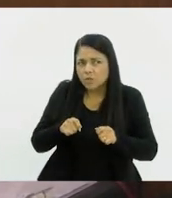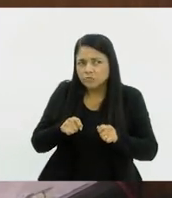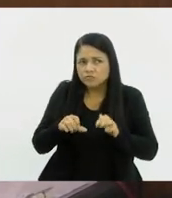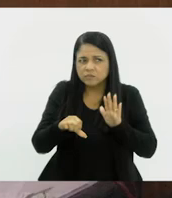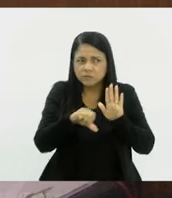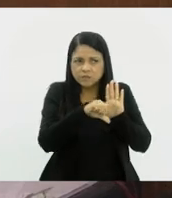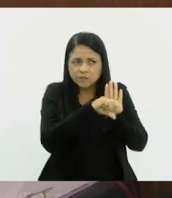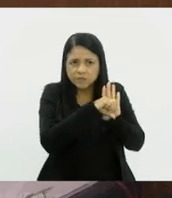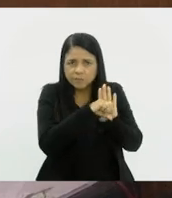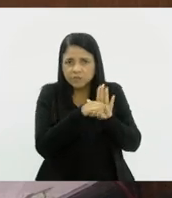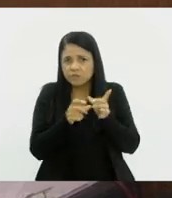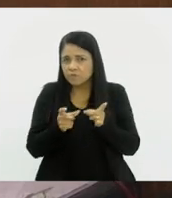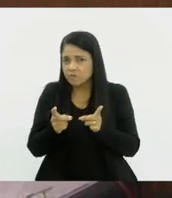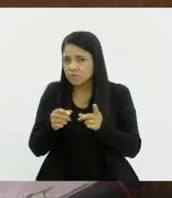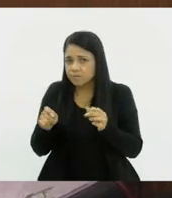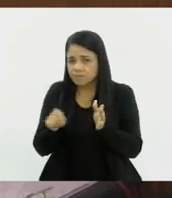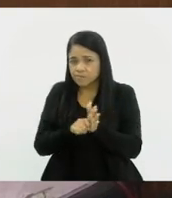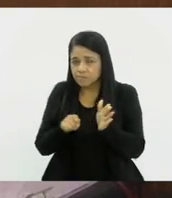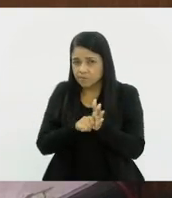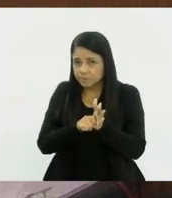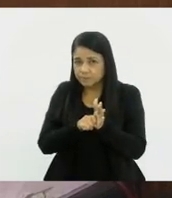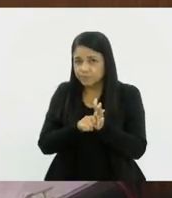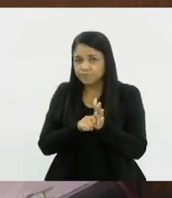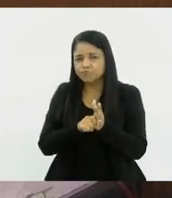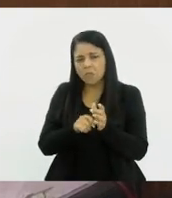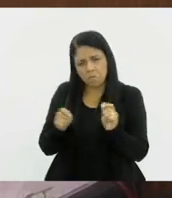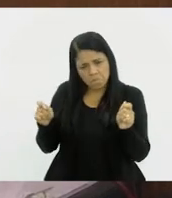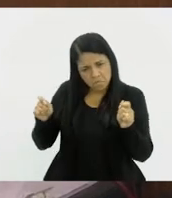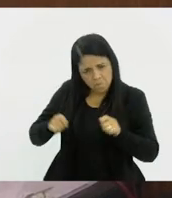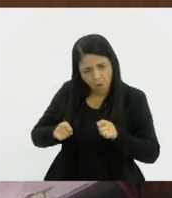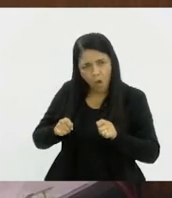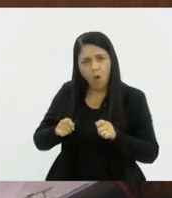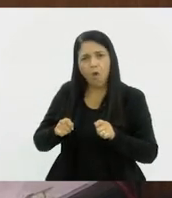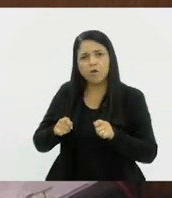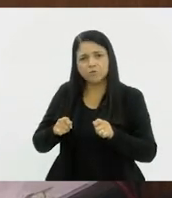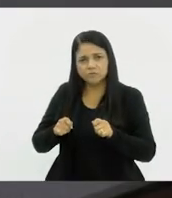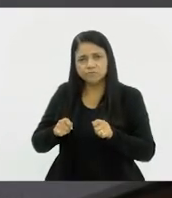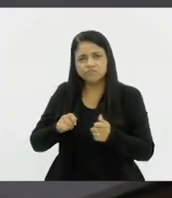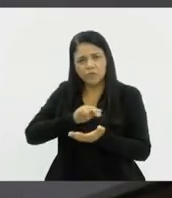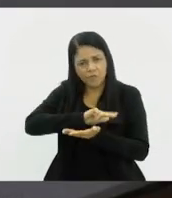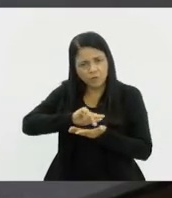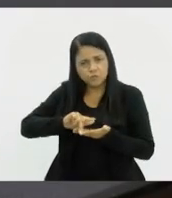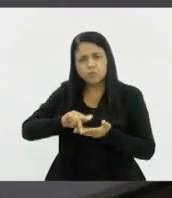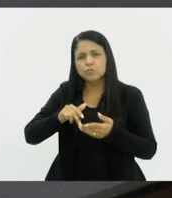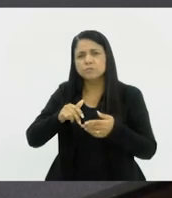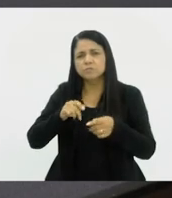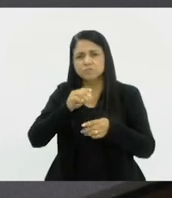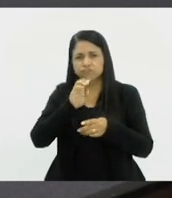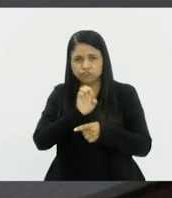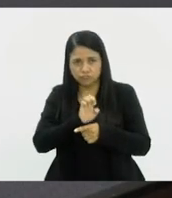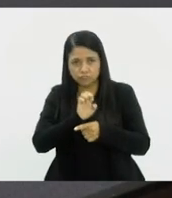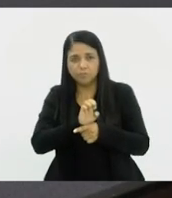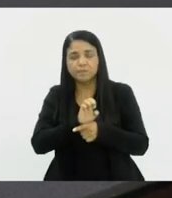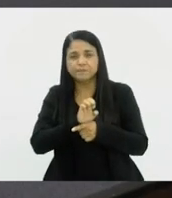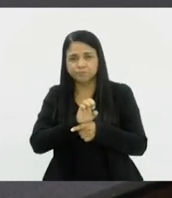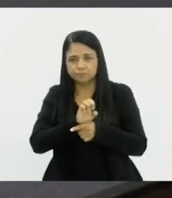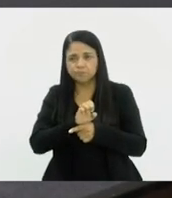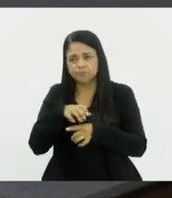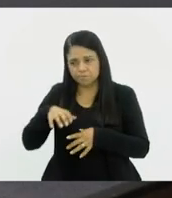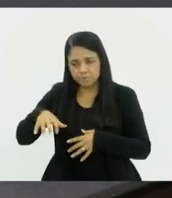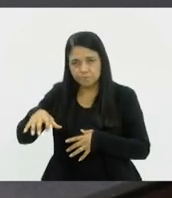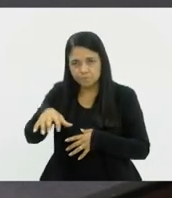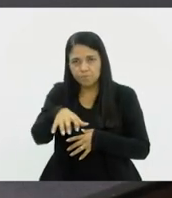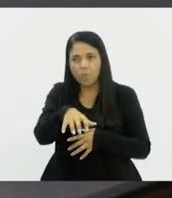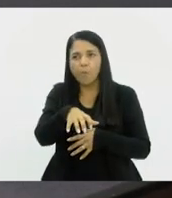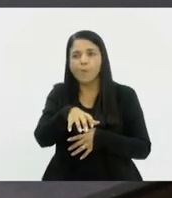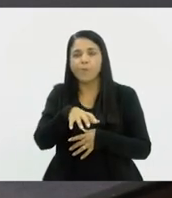tráfico eu sei que tem uma parte Federal Mas a gente pode fazer muita coisa em parte Estadual Em vários pontos Eu imagino que alguns possam eh